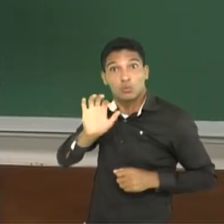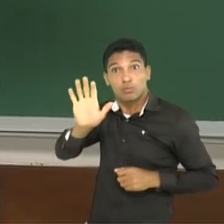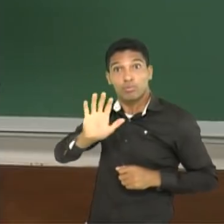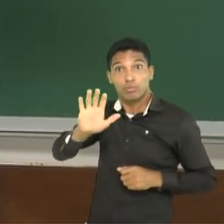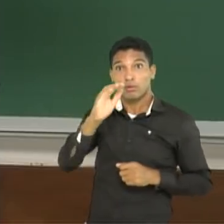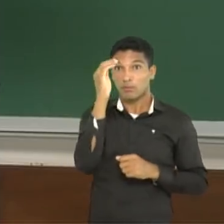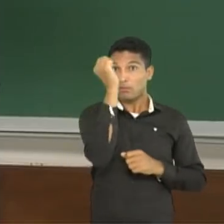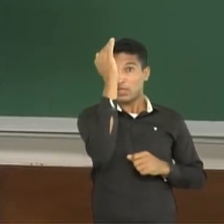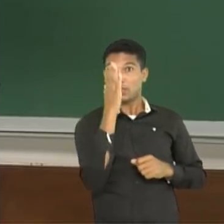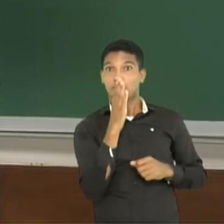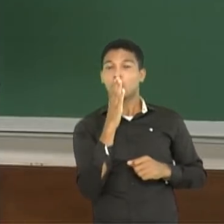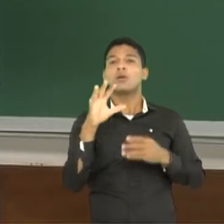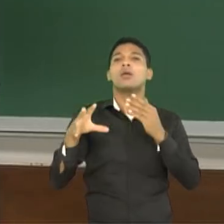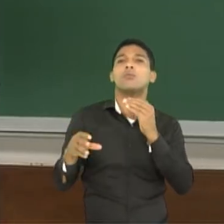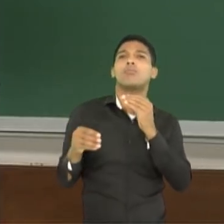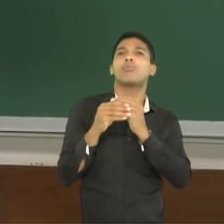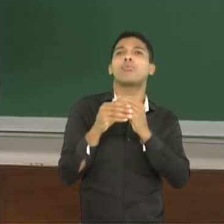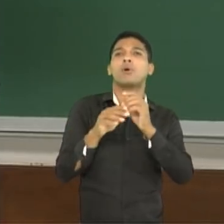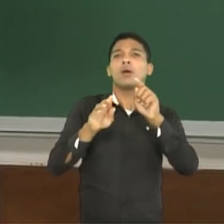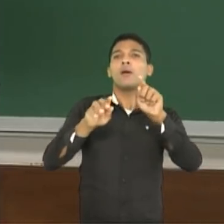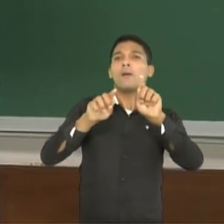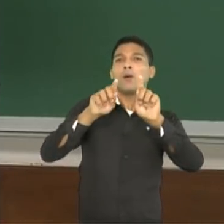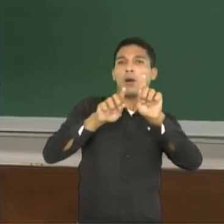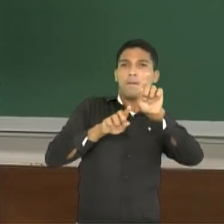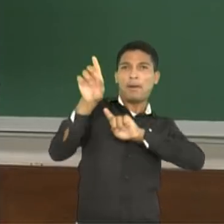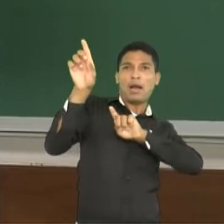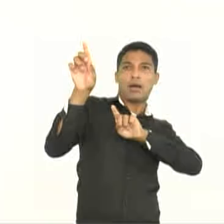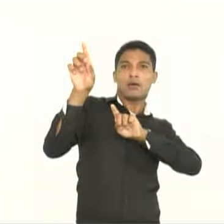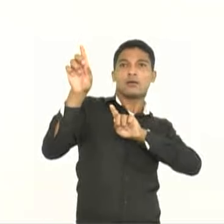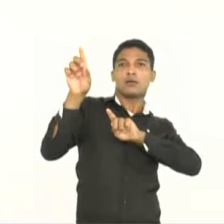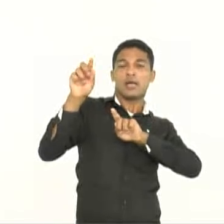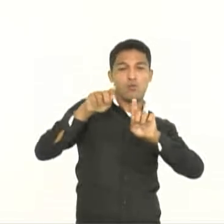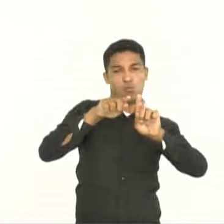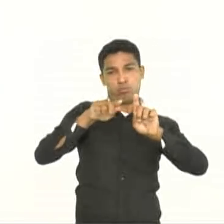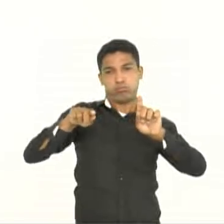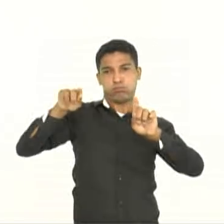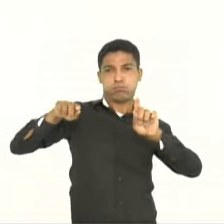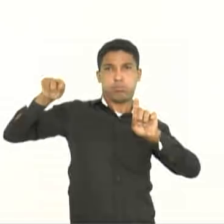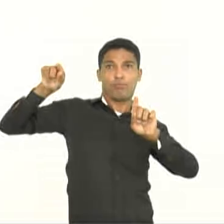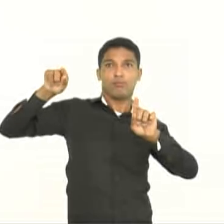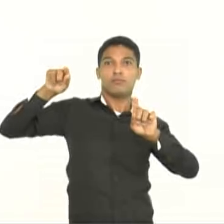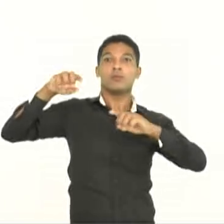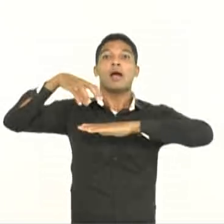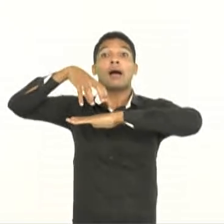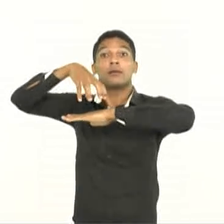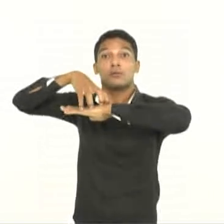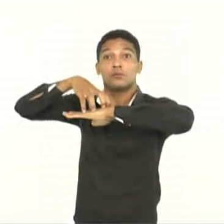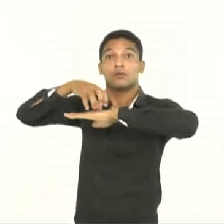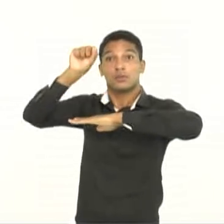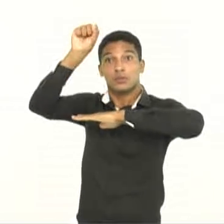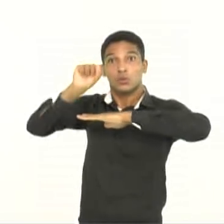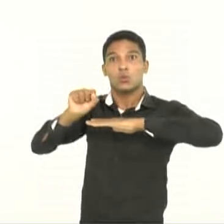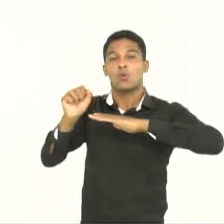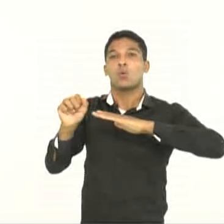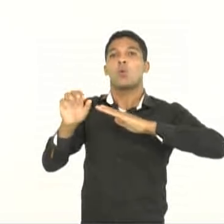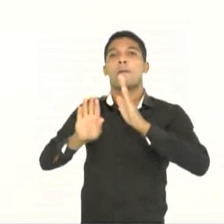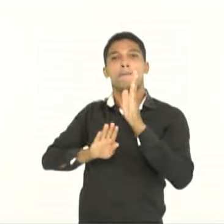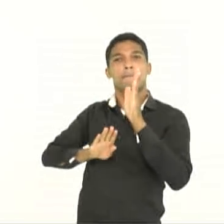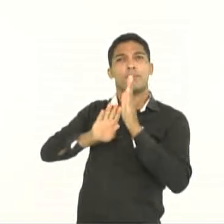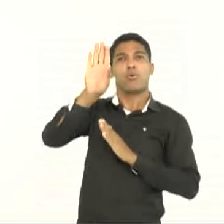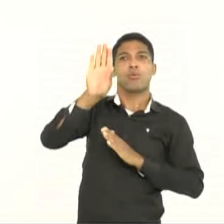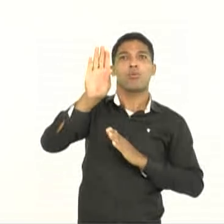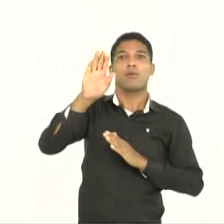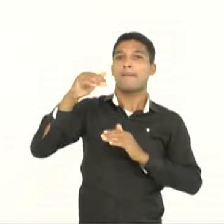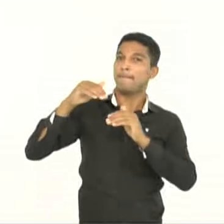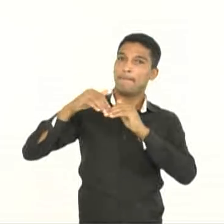essa mudança apresentada no gráfico? Então vamos entender juntos lá. A indústria da região Sul aumentou mais de 5%, ou